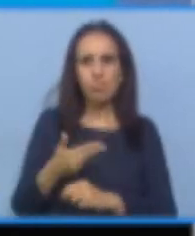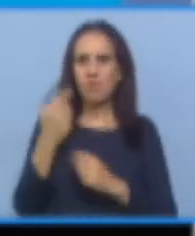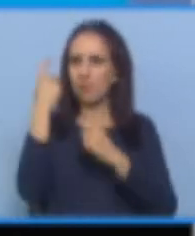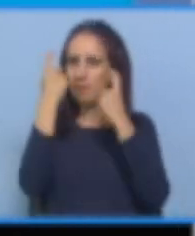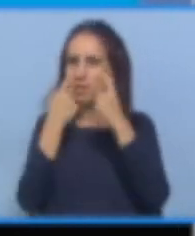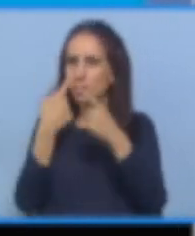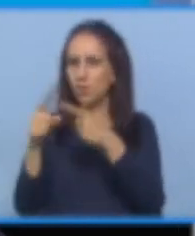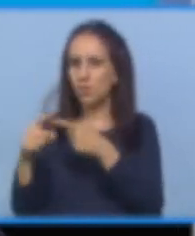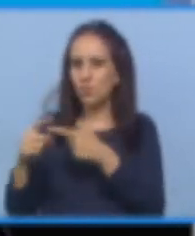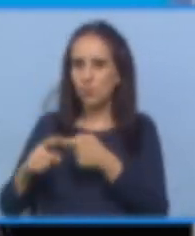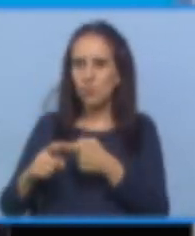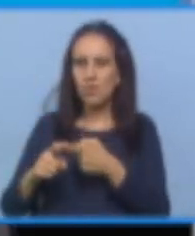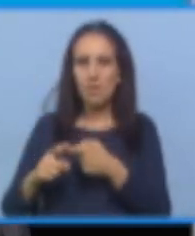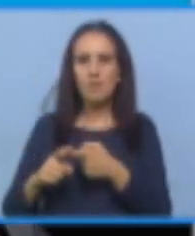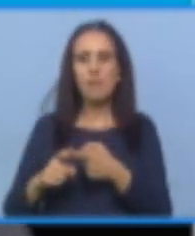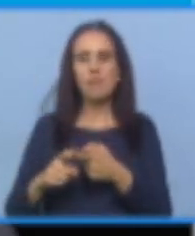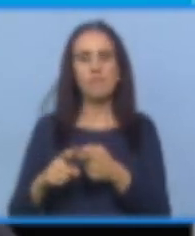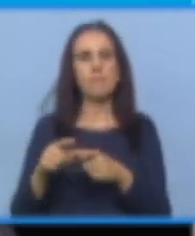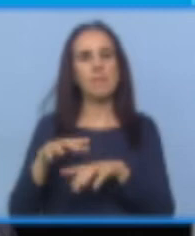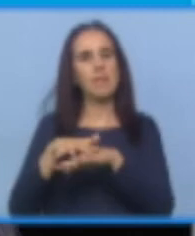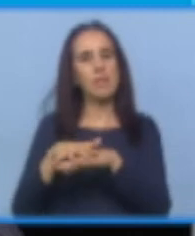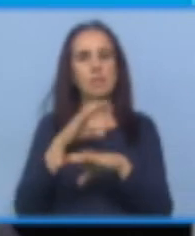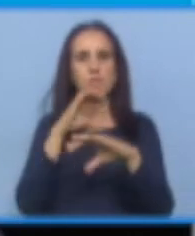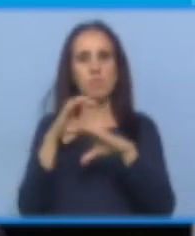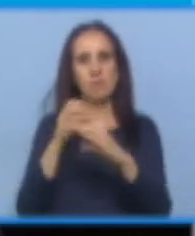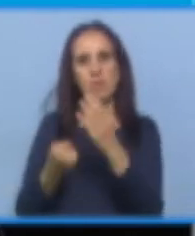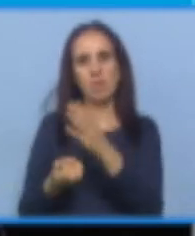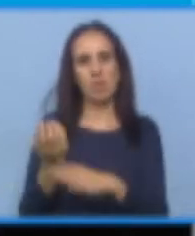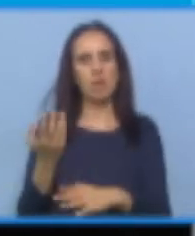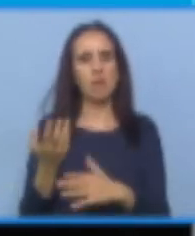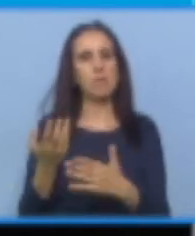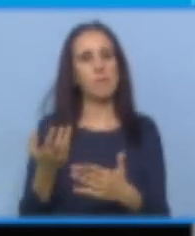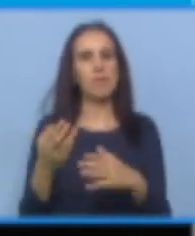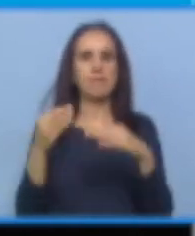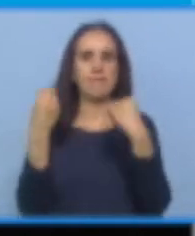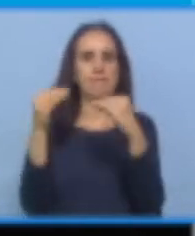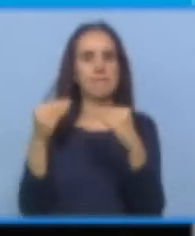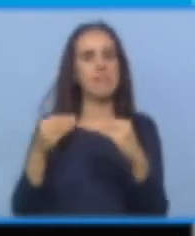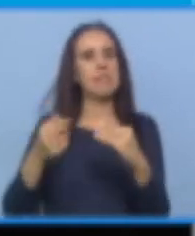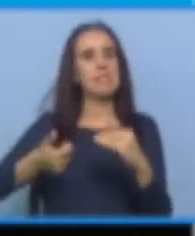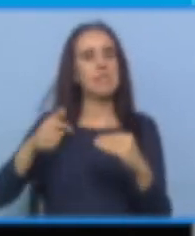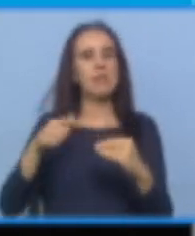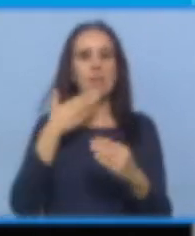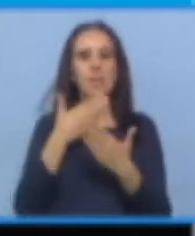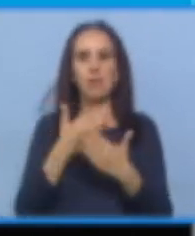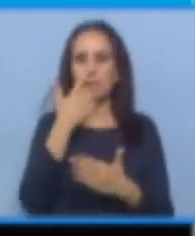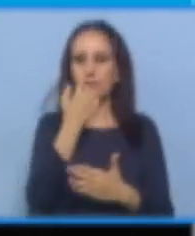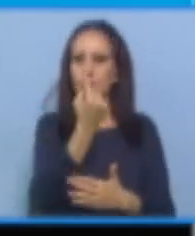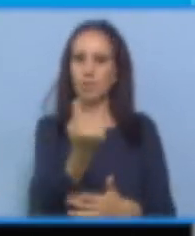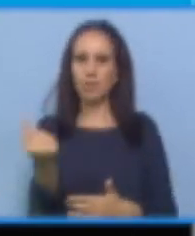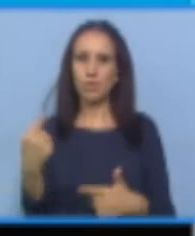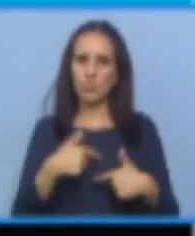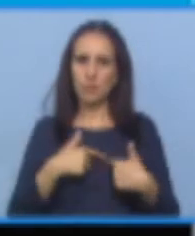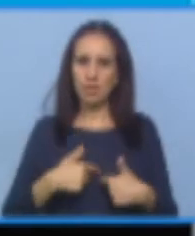reflexões, etc. Portanto, criar redes de comunicação, porque hoje a evangelização faz-se sobretudo de pessoa a pessoa, de